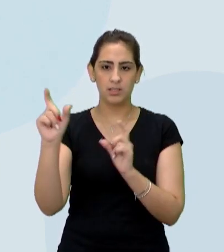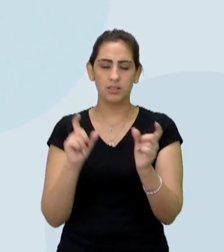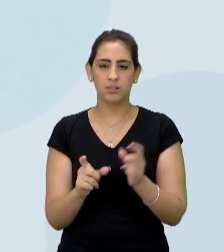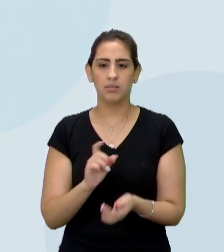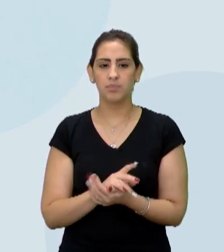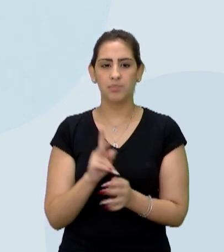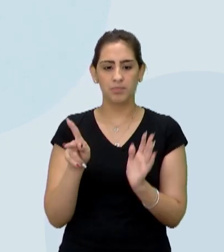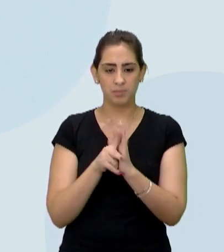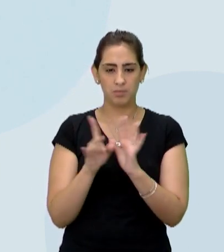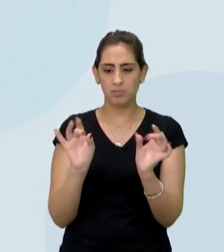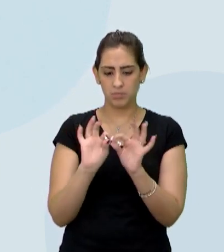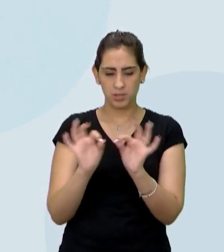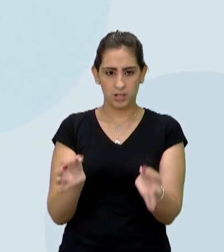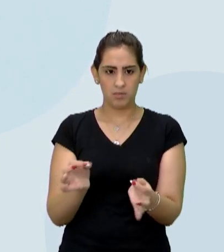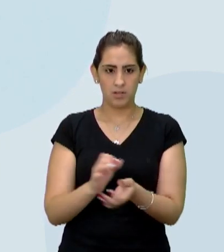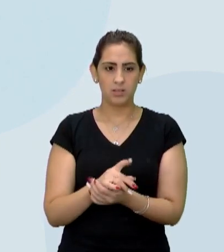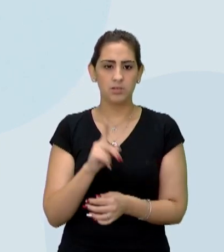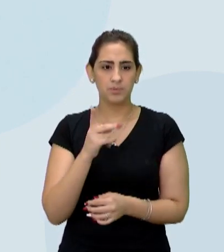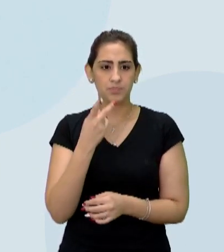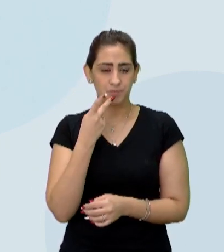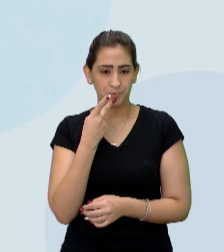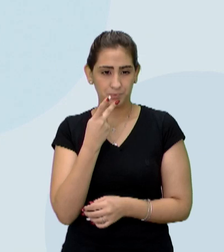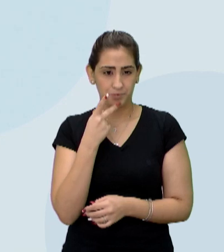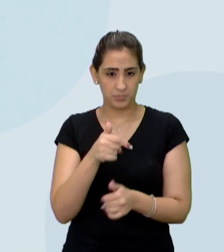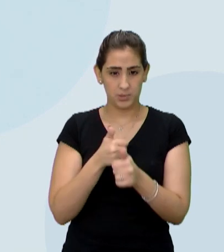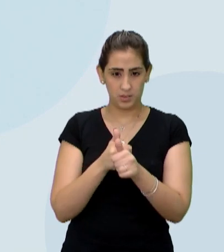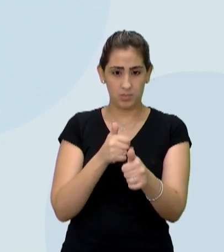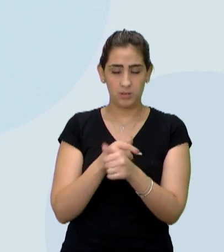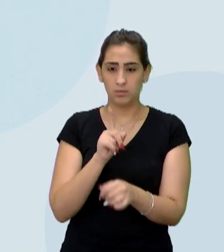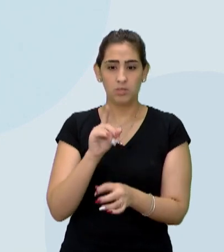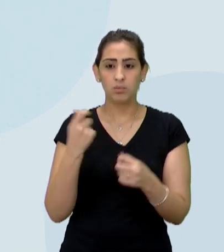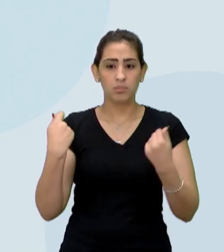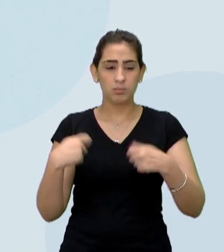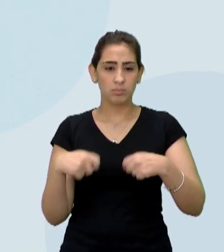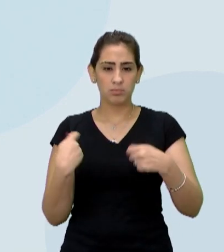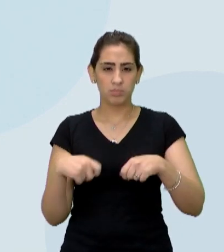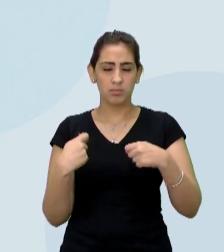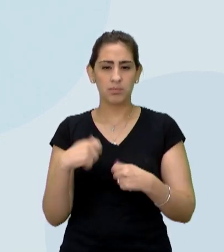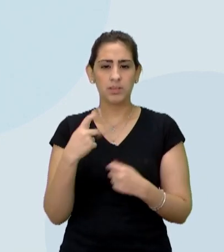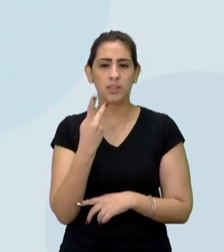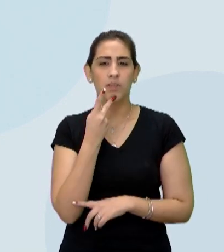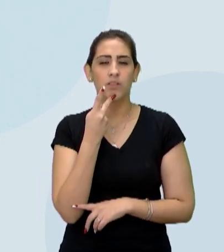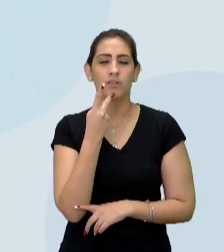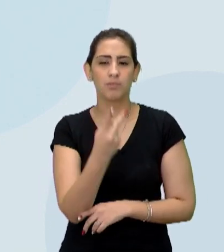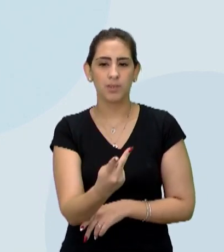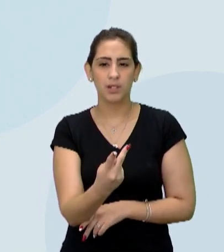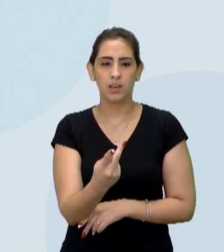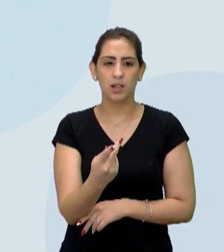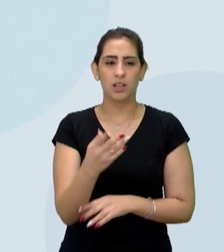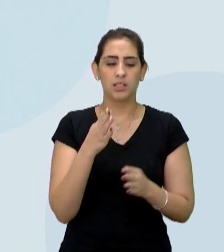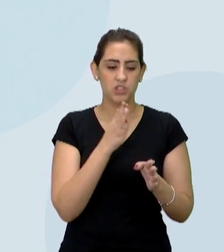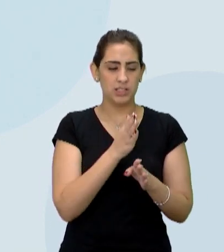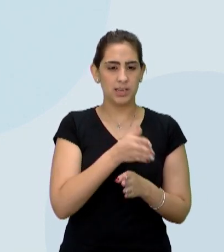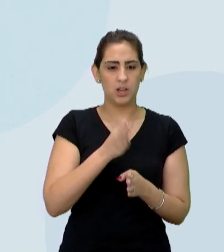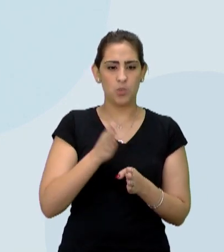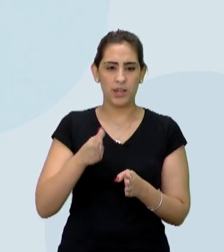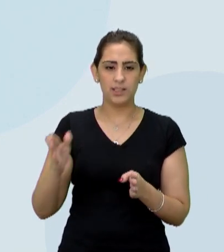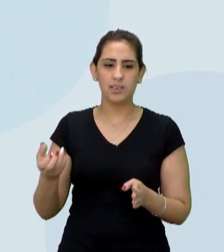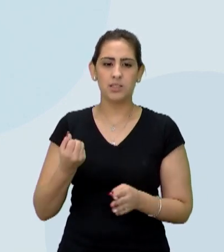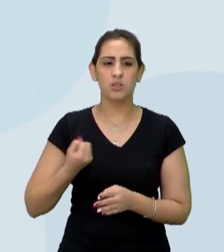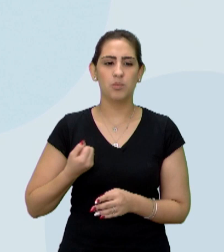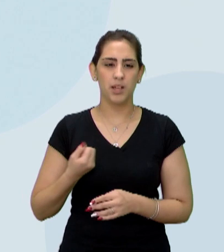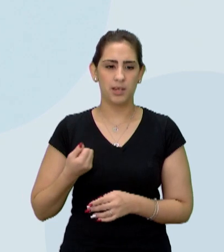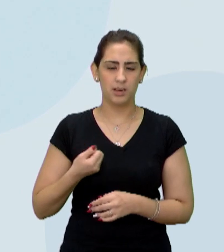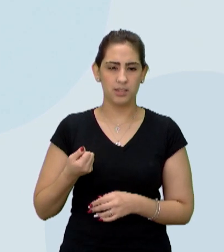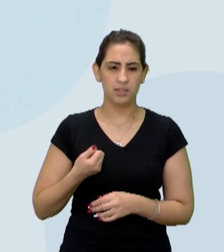que quando nós falamos de sequência, não necessariamente nós precisamos falar de sequências numéricas, né? E